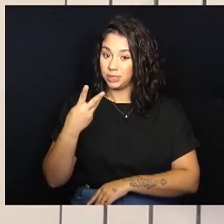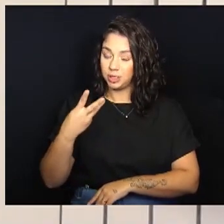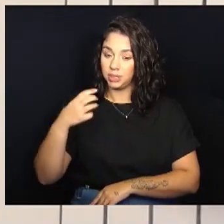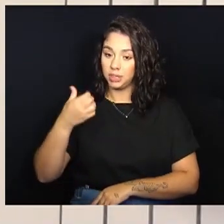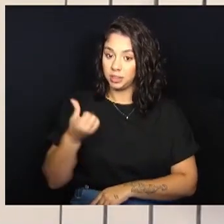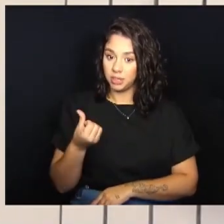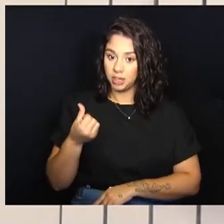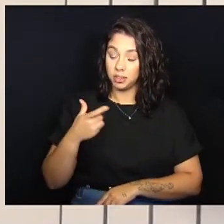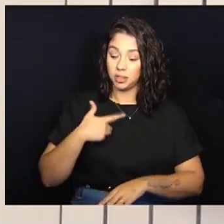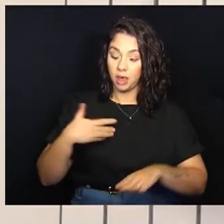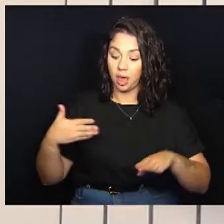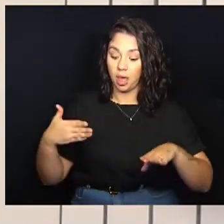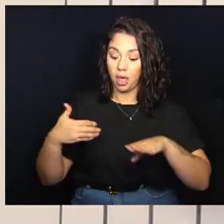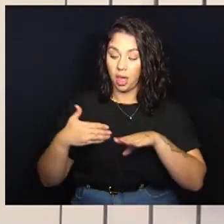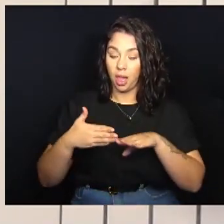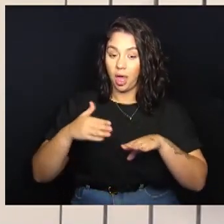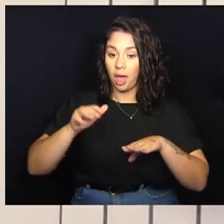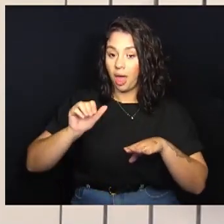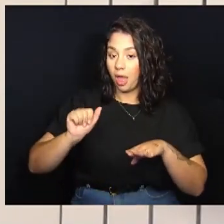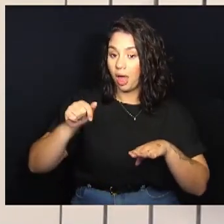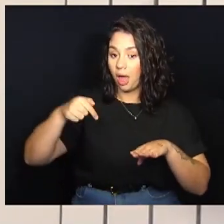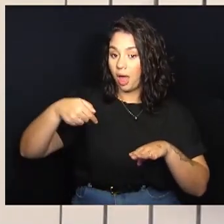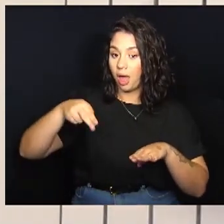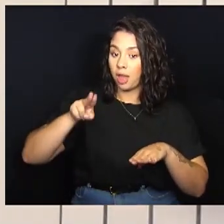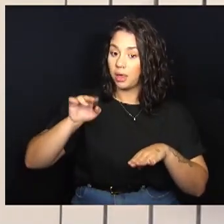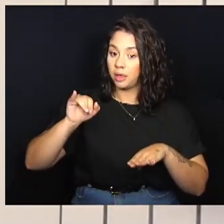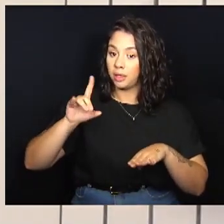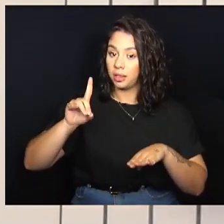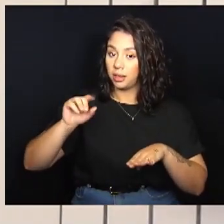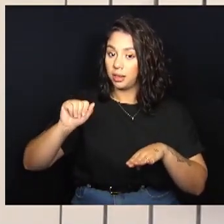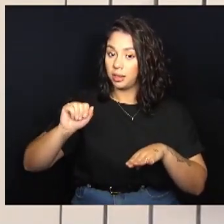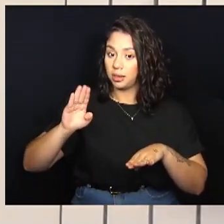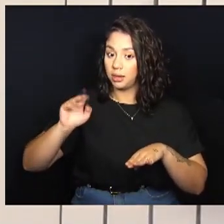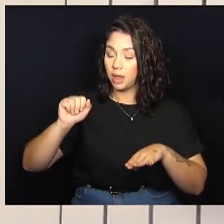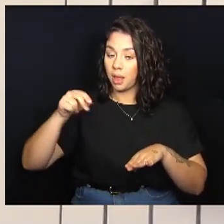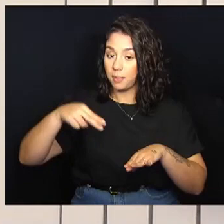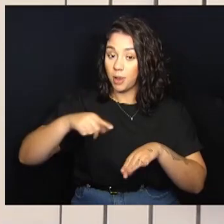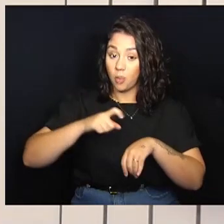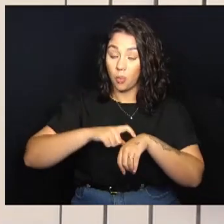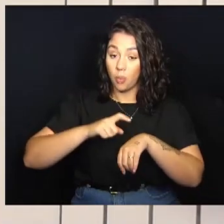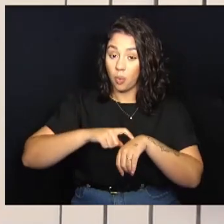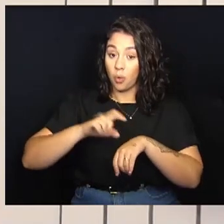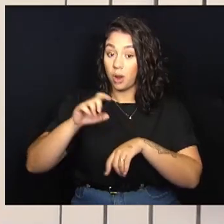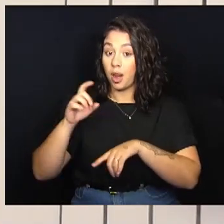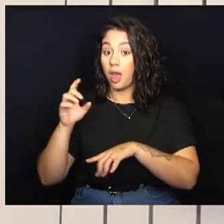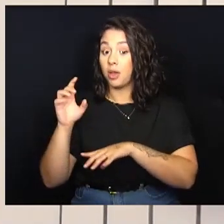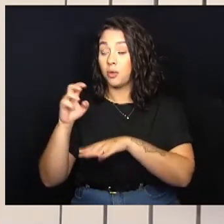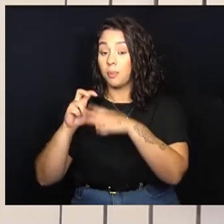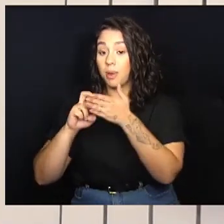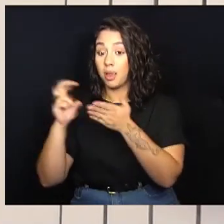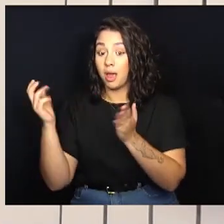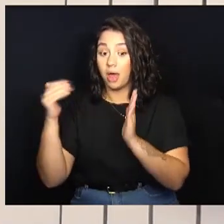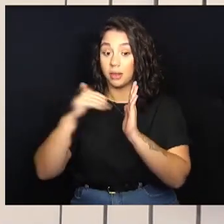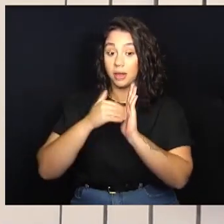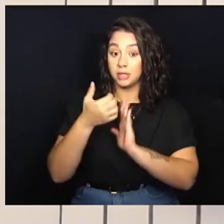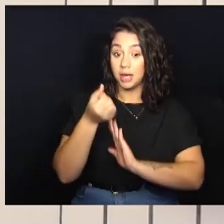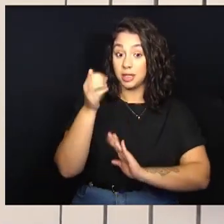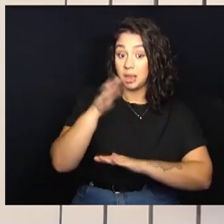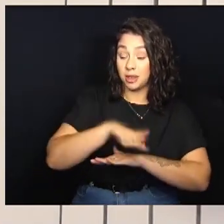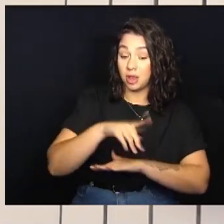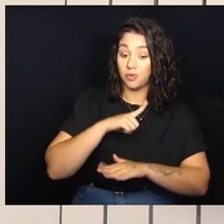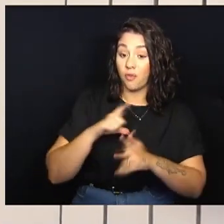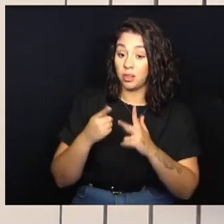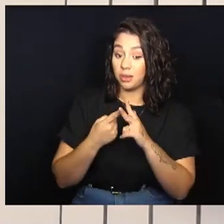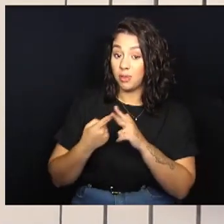com a Avenida Aquidaban, das 8h30 da manhã até as 5 horas da tarde. A ação é necessária para a